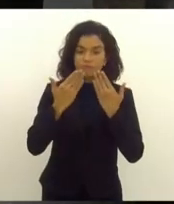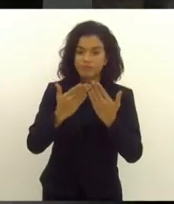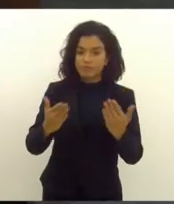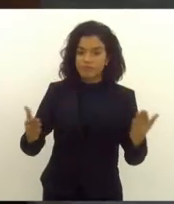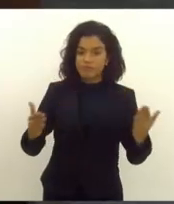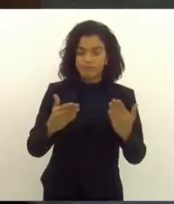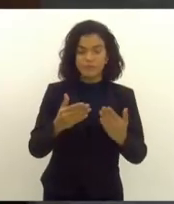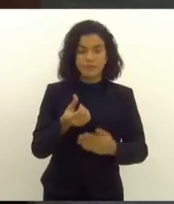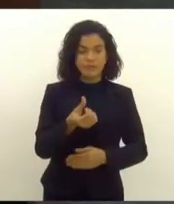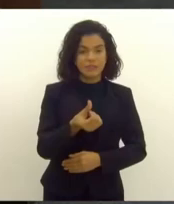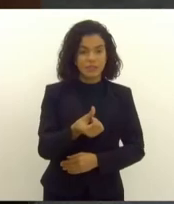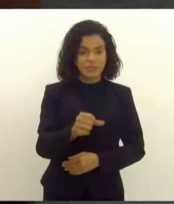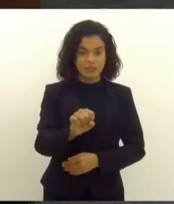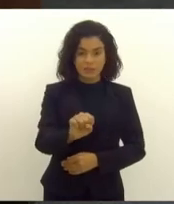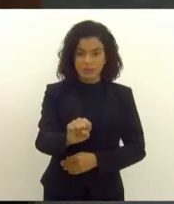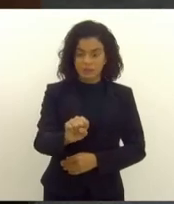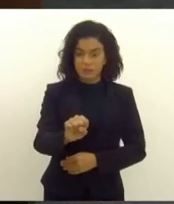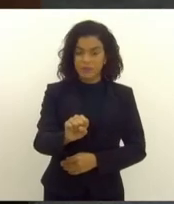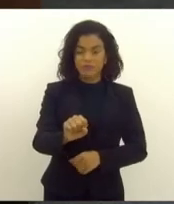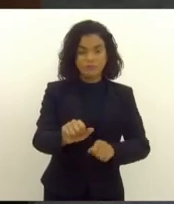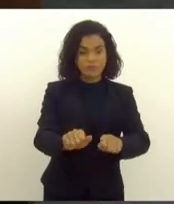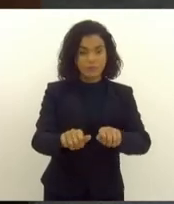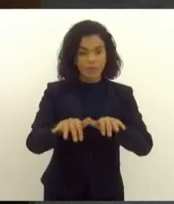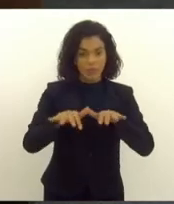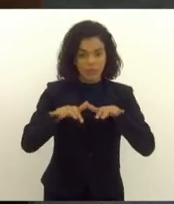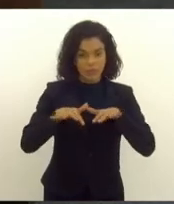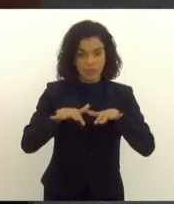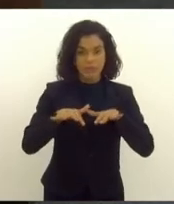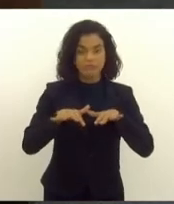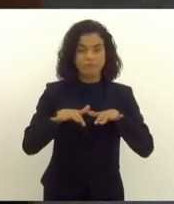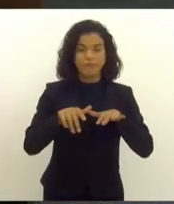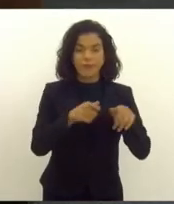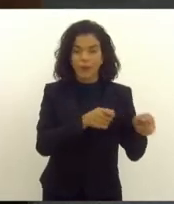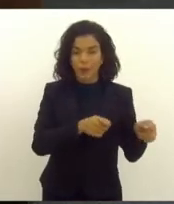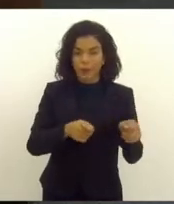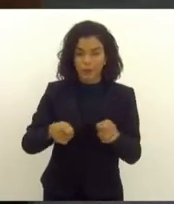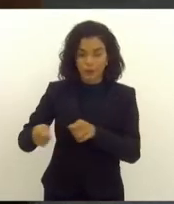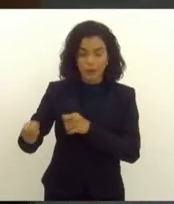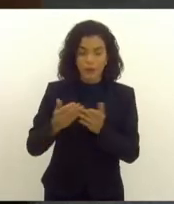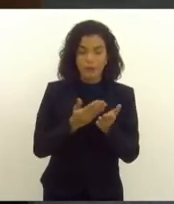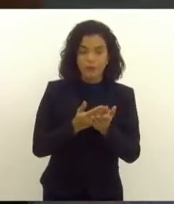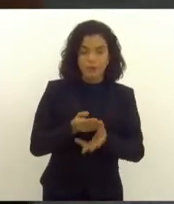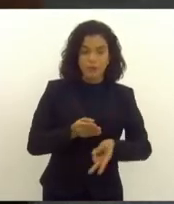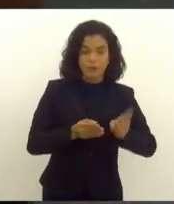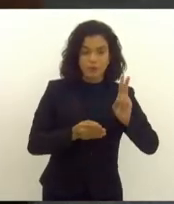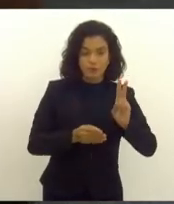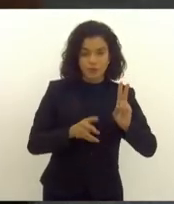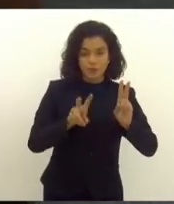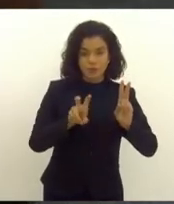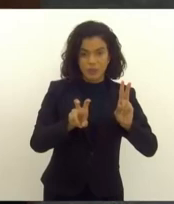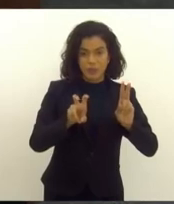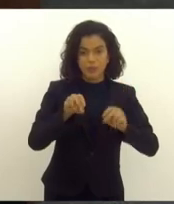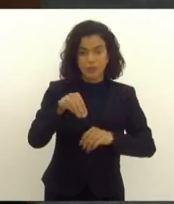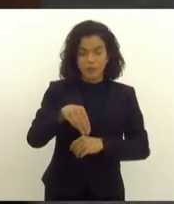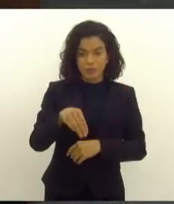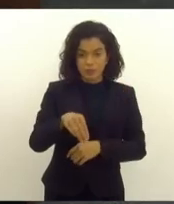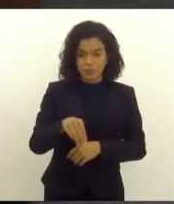sexagésima oitava seção ordinária que iniciada às 14:05